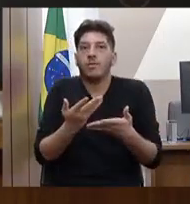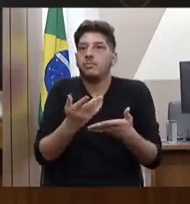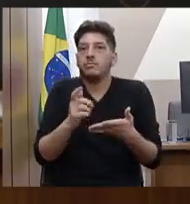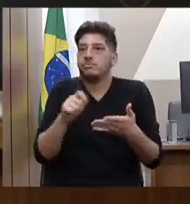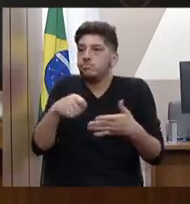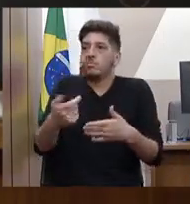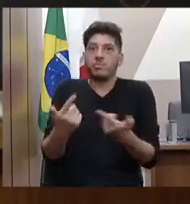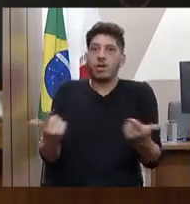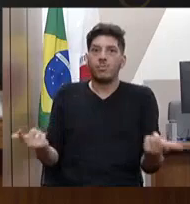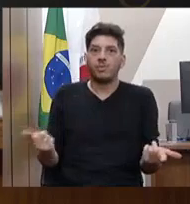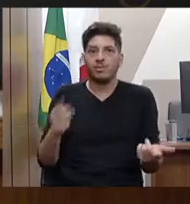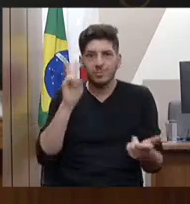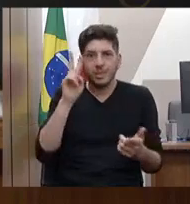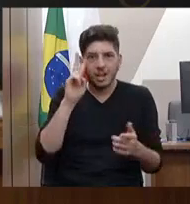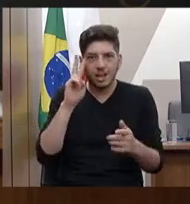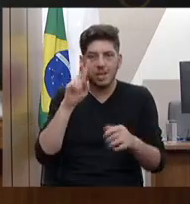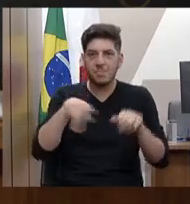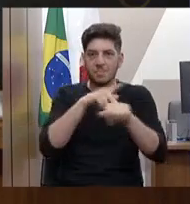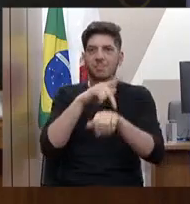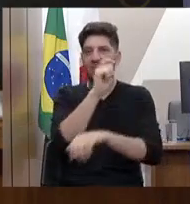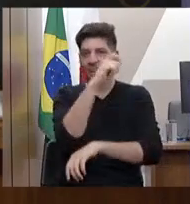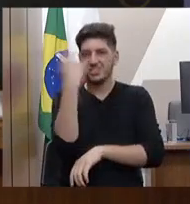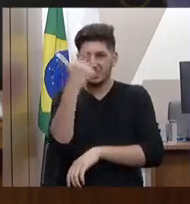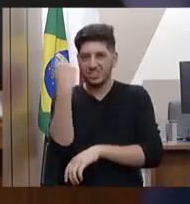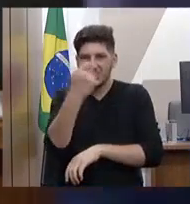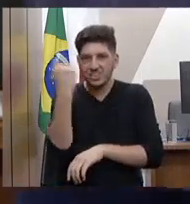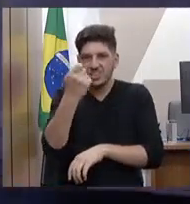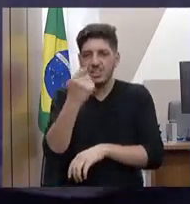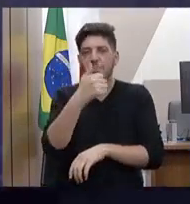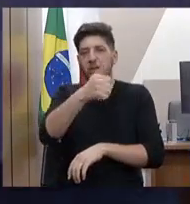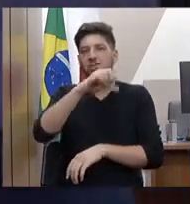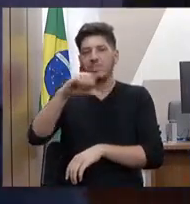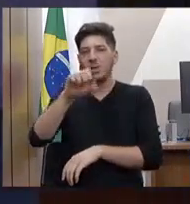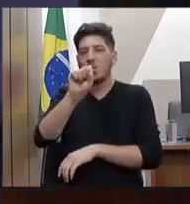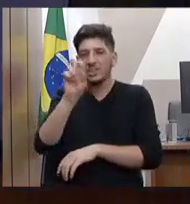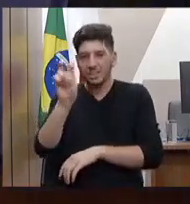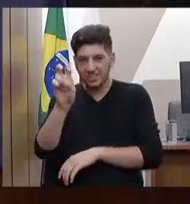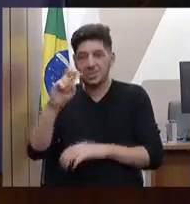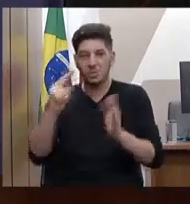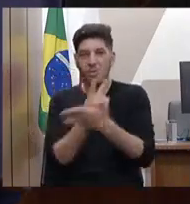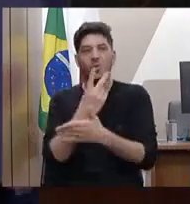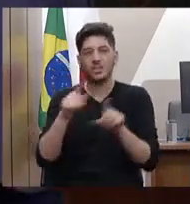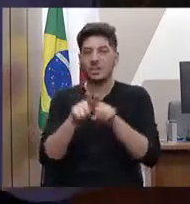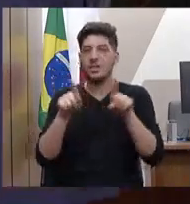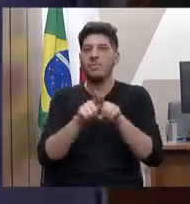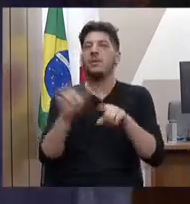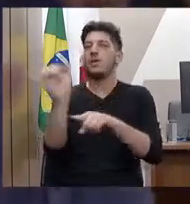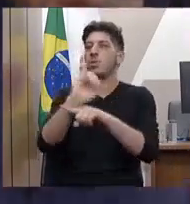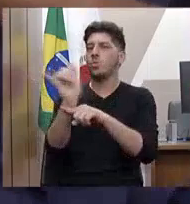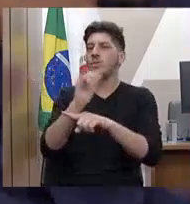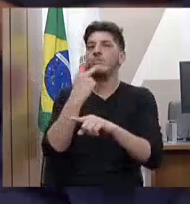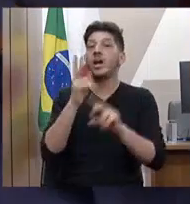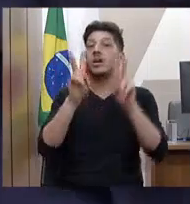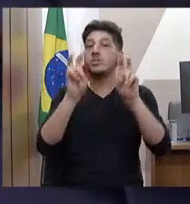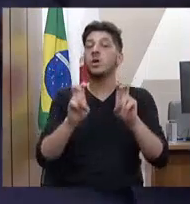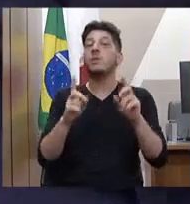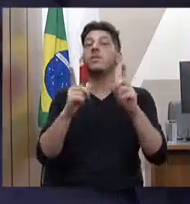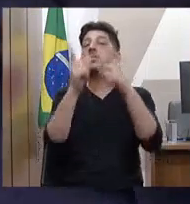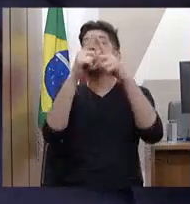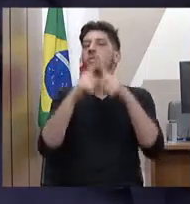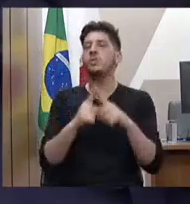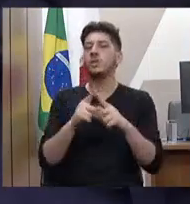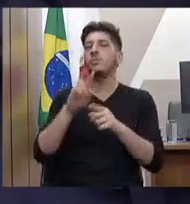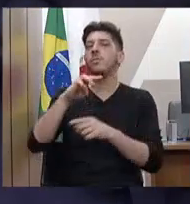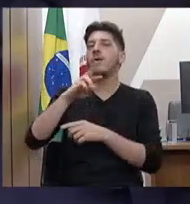assistiram Argentina 1985 as razões finais e depois tem também no YouTube as razões finais verdadeiras